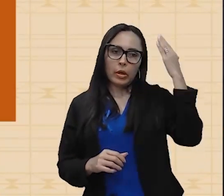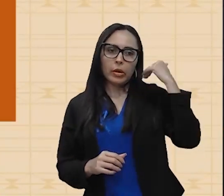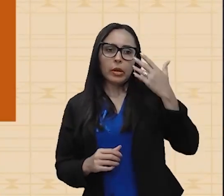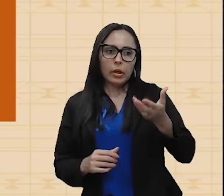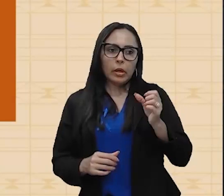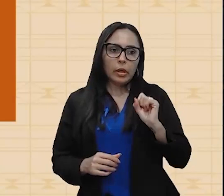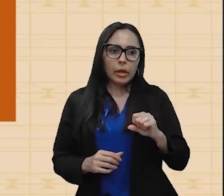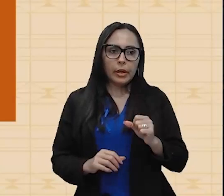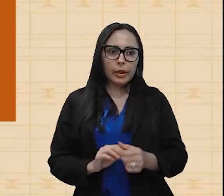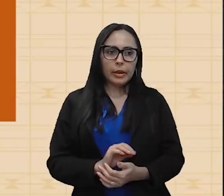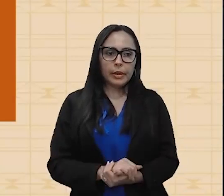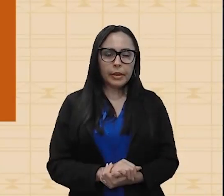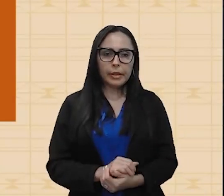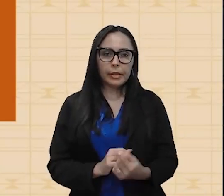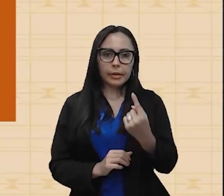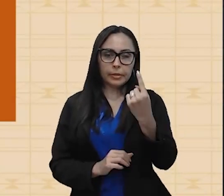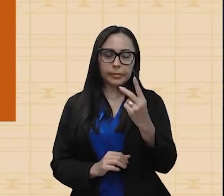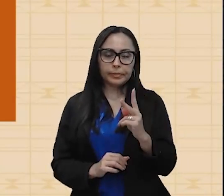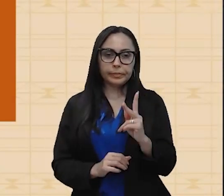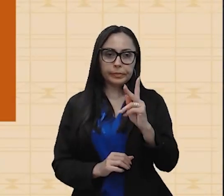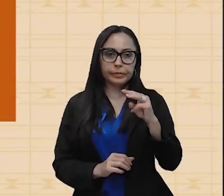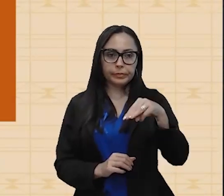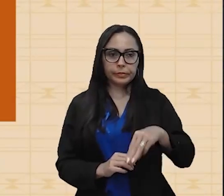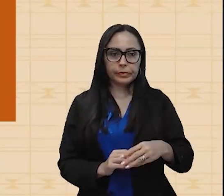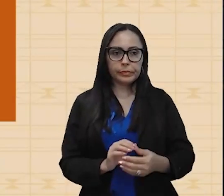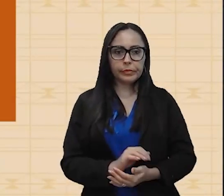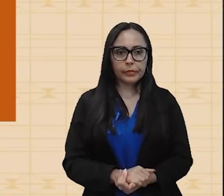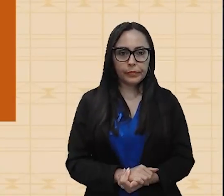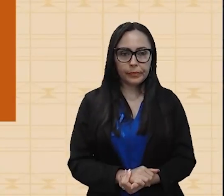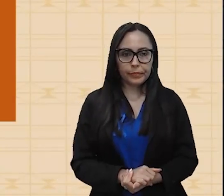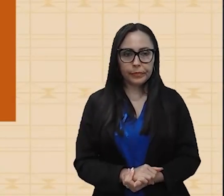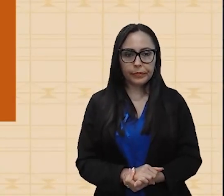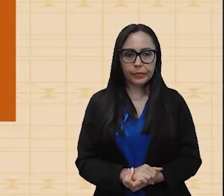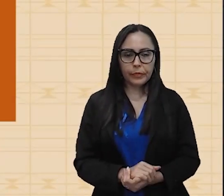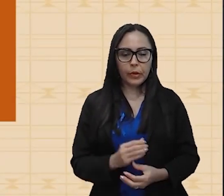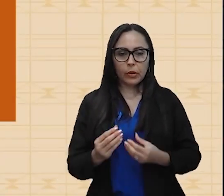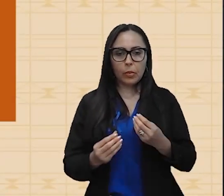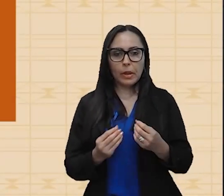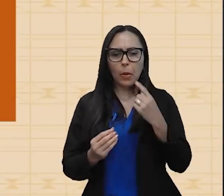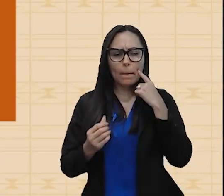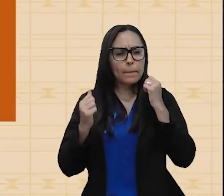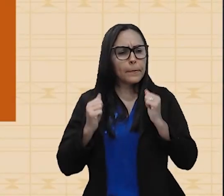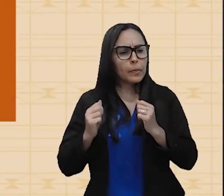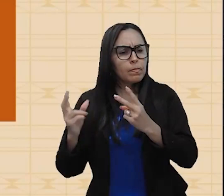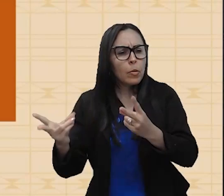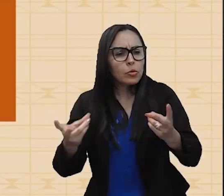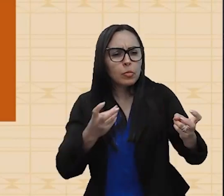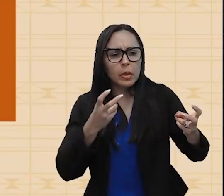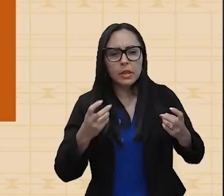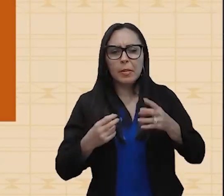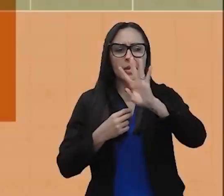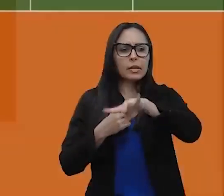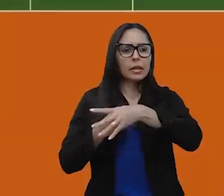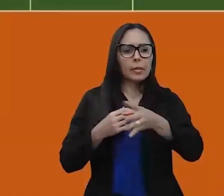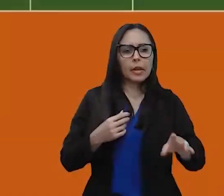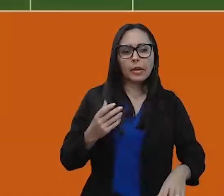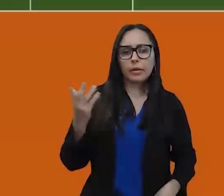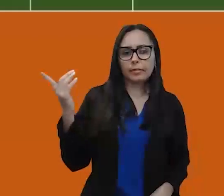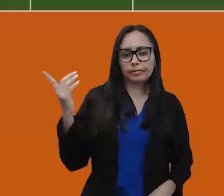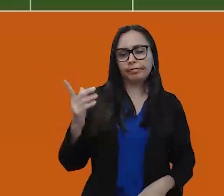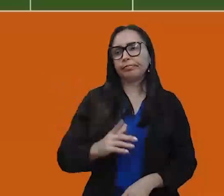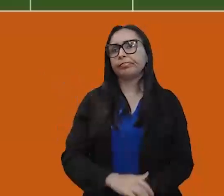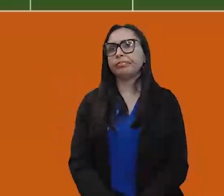para metro, eu sei que 1 quilômetro tem ali 1000 metros. Então como é que eu posso perceber nessa minha tabela aqui? Por exemplo, vê